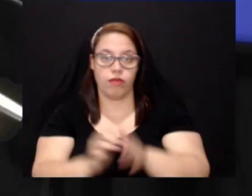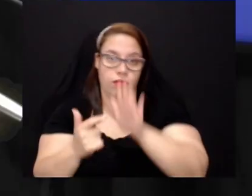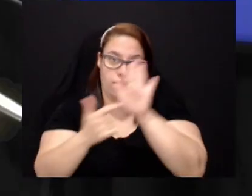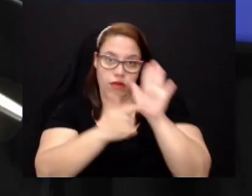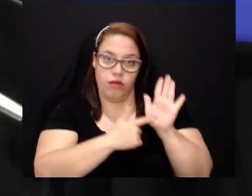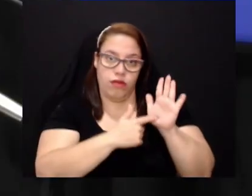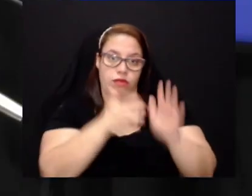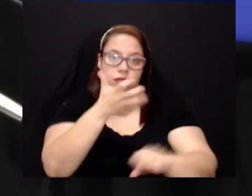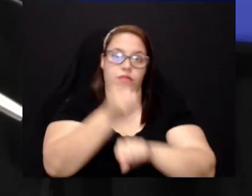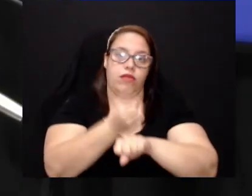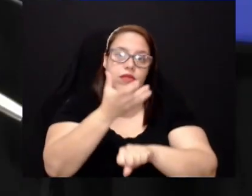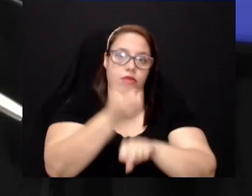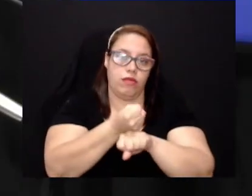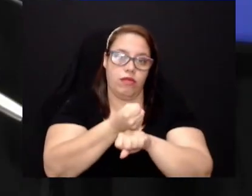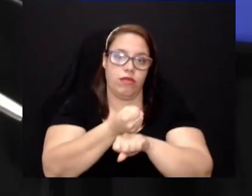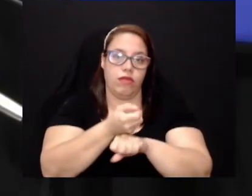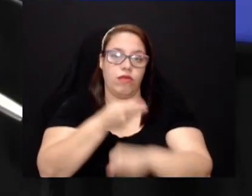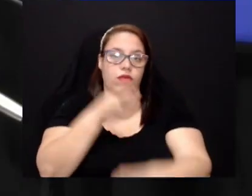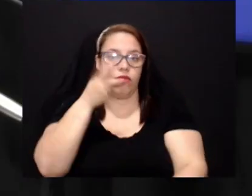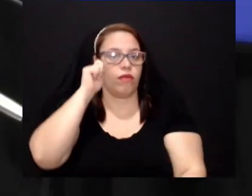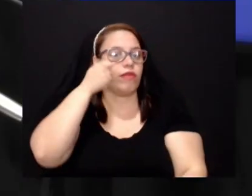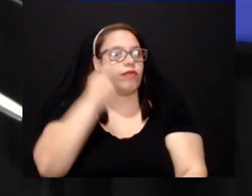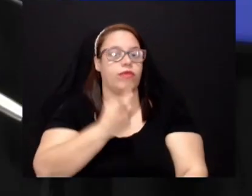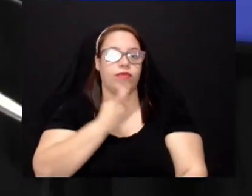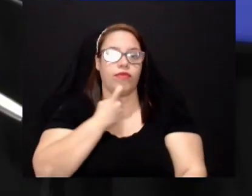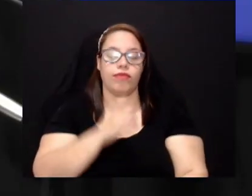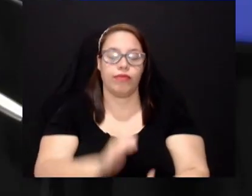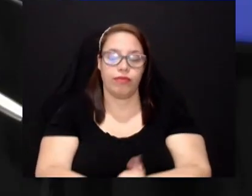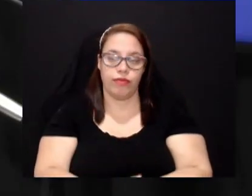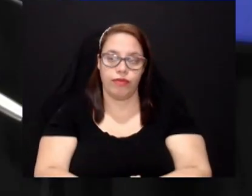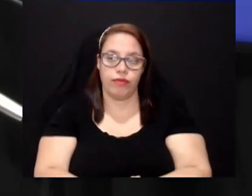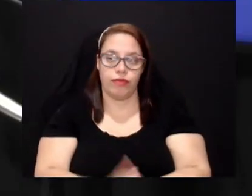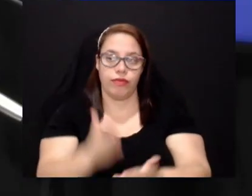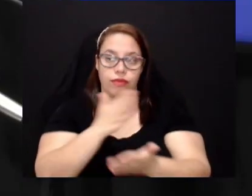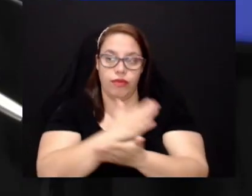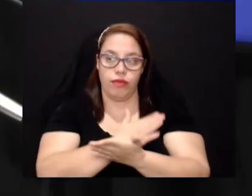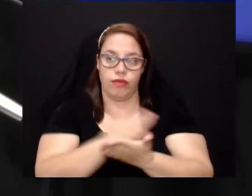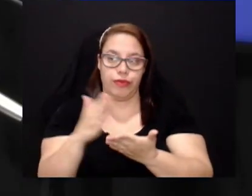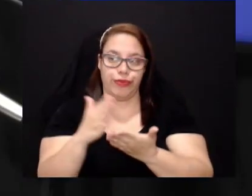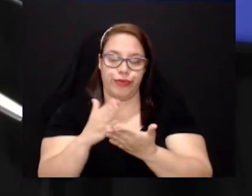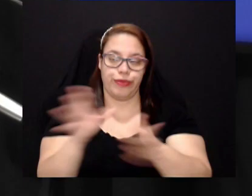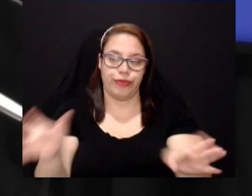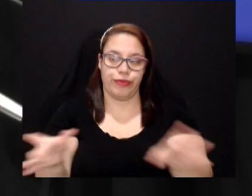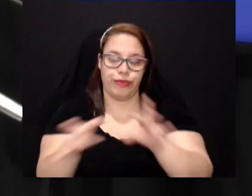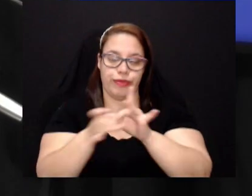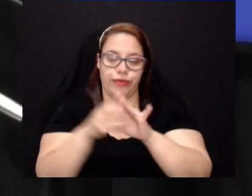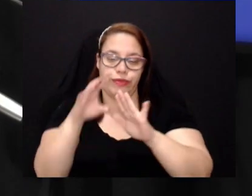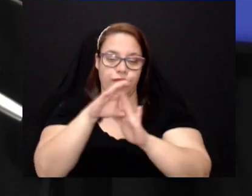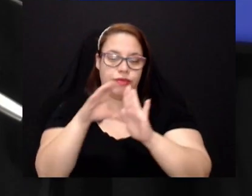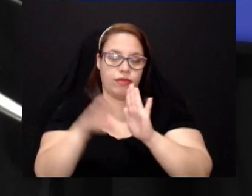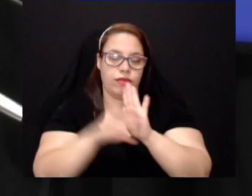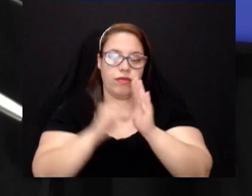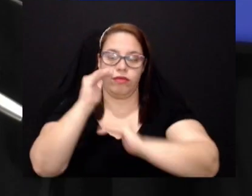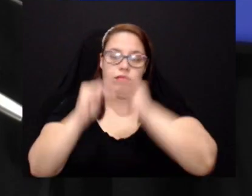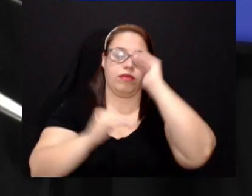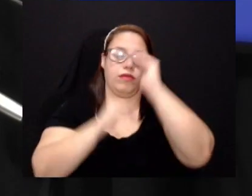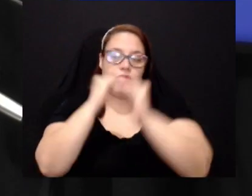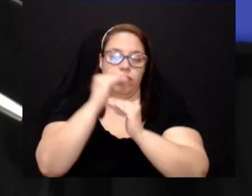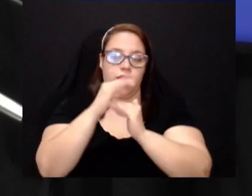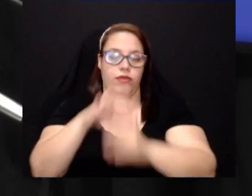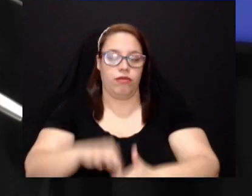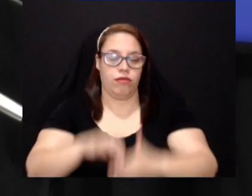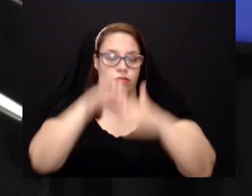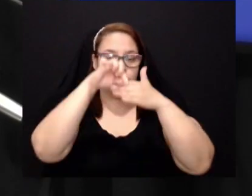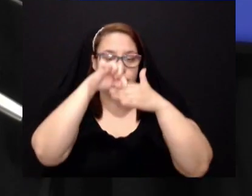podcast Vozes Negras de Campinas, uma iniciativa que integra o Programa de Desenvolvimento de Lideranças Negras na